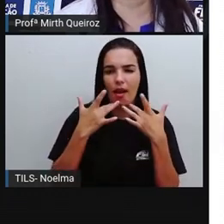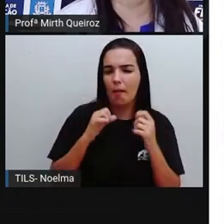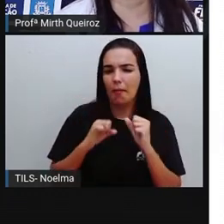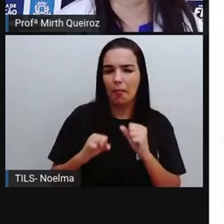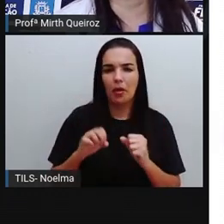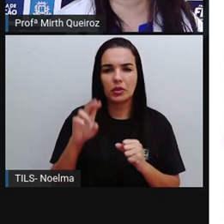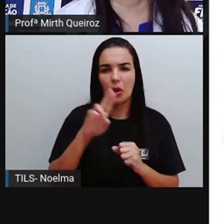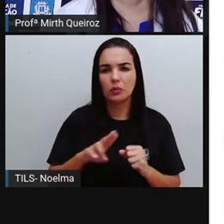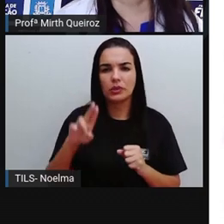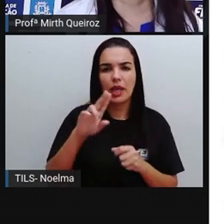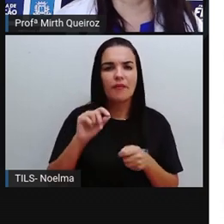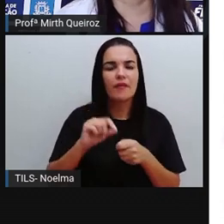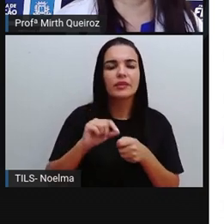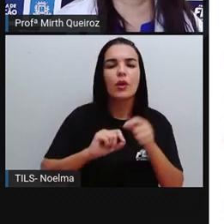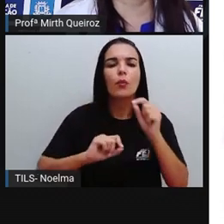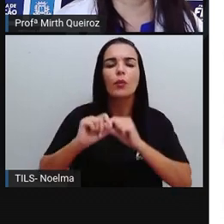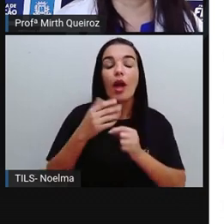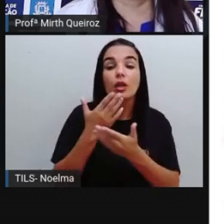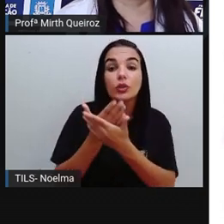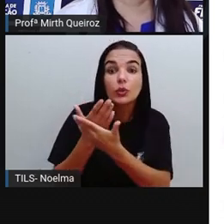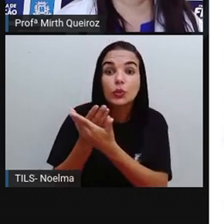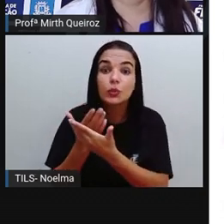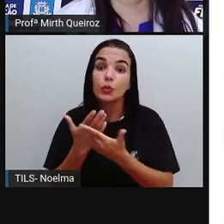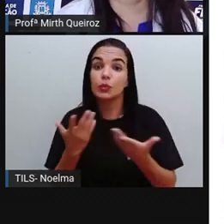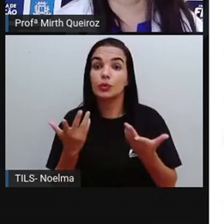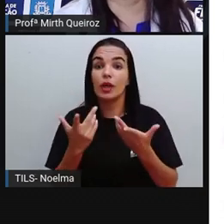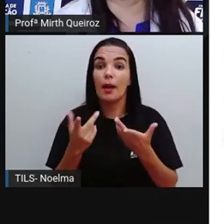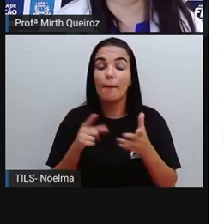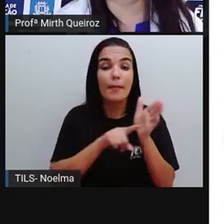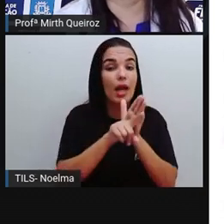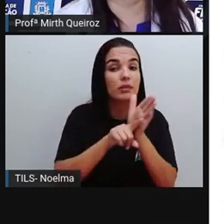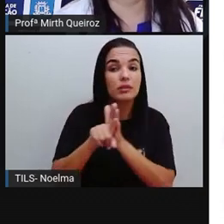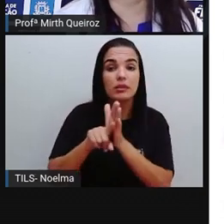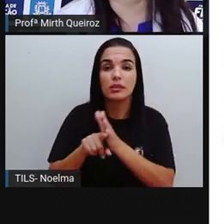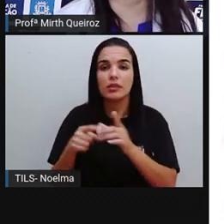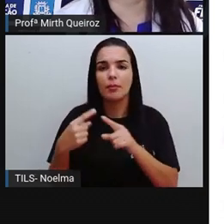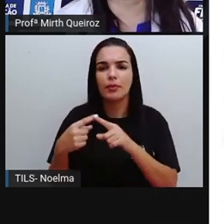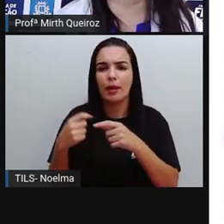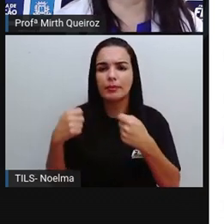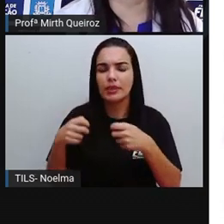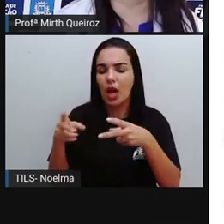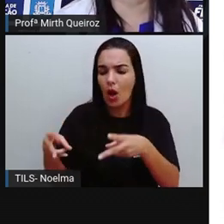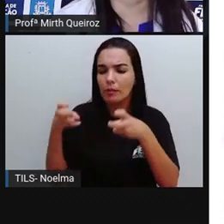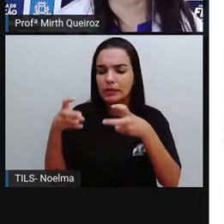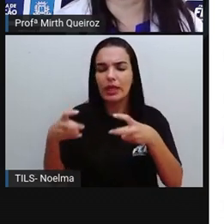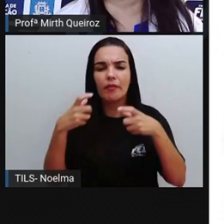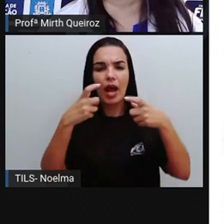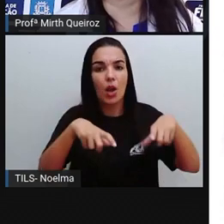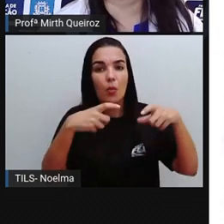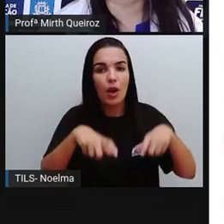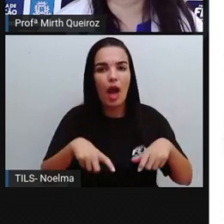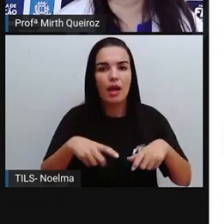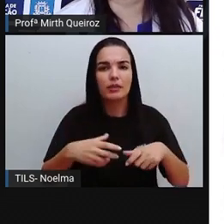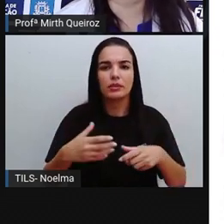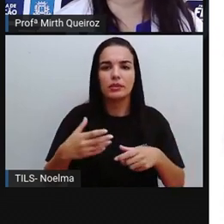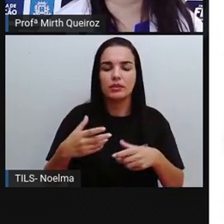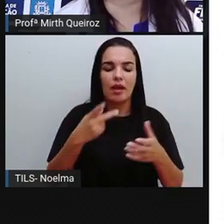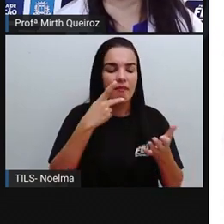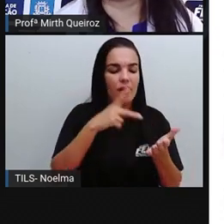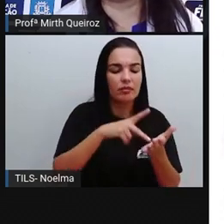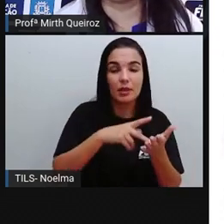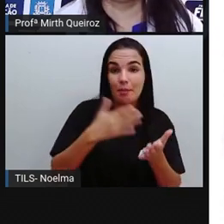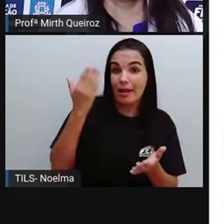na realização de estudos, observando lugares com realidade passada, estabelecendo comparações com a